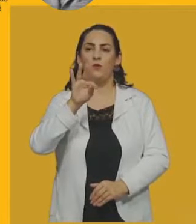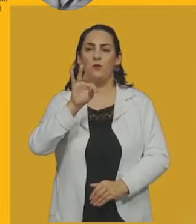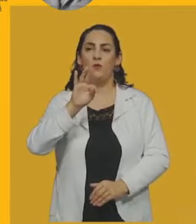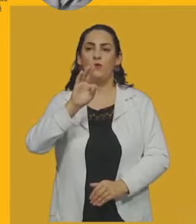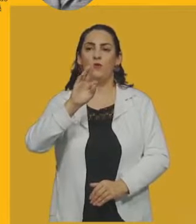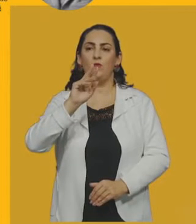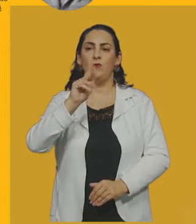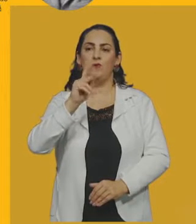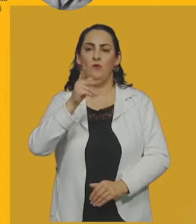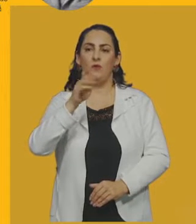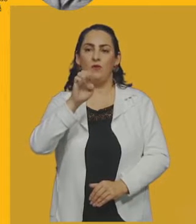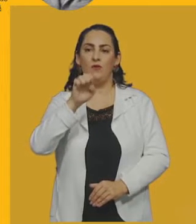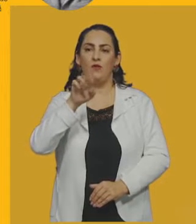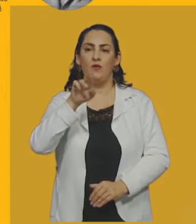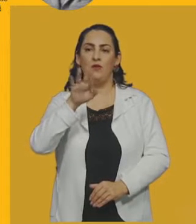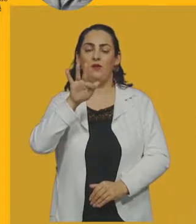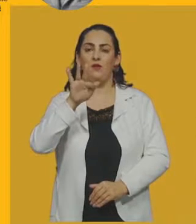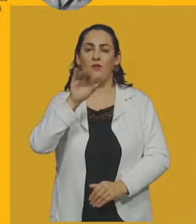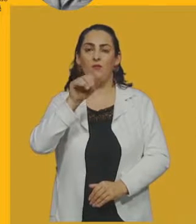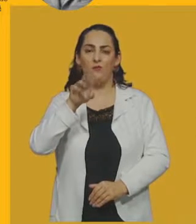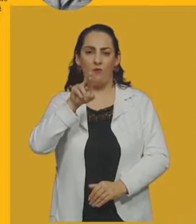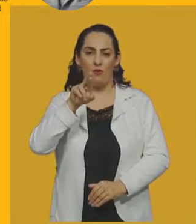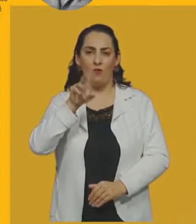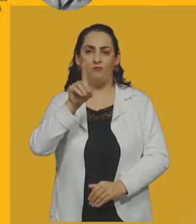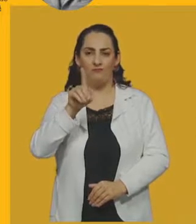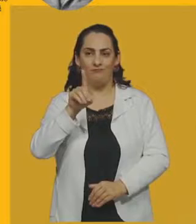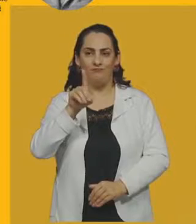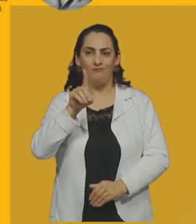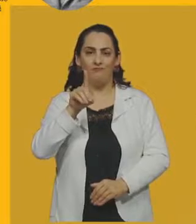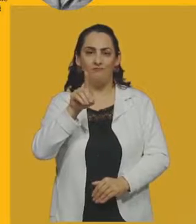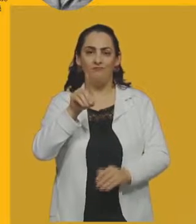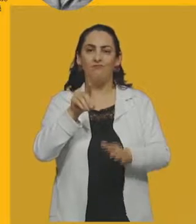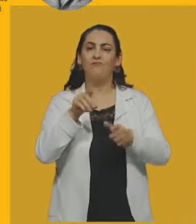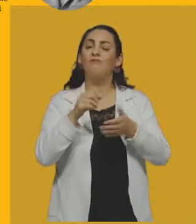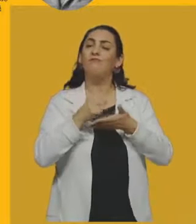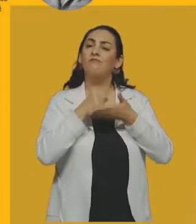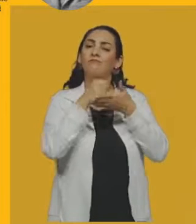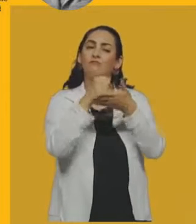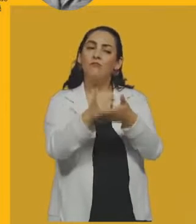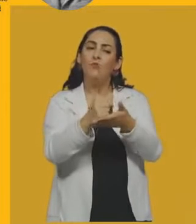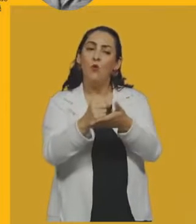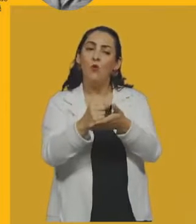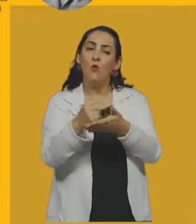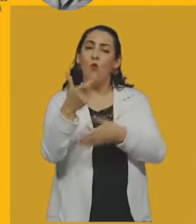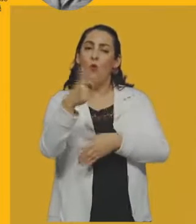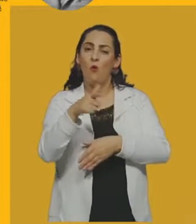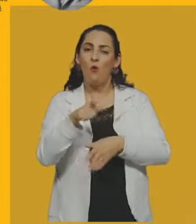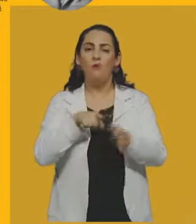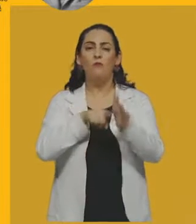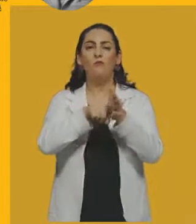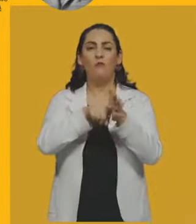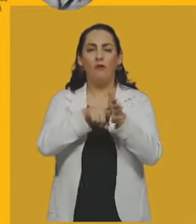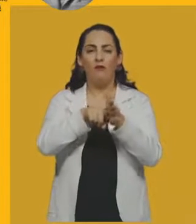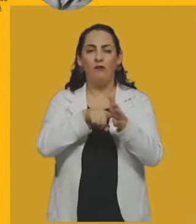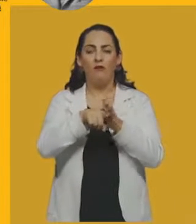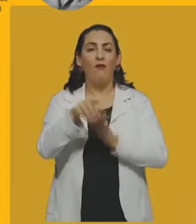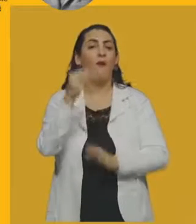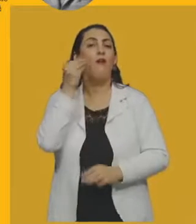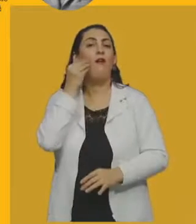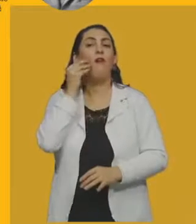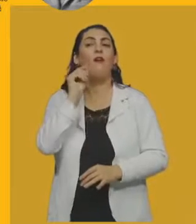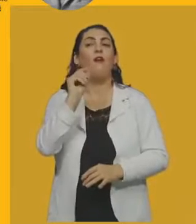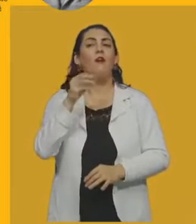né, cientistas também, que faziam experimentos com feixe de partículas